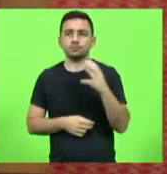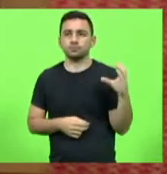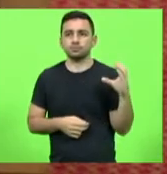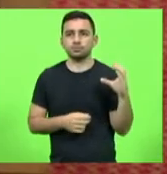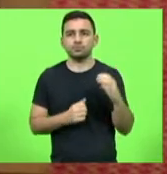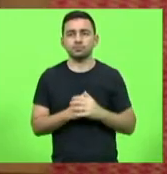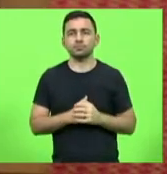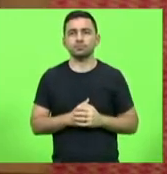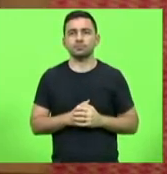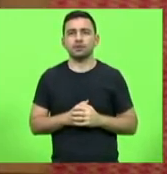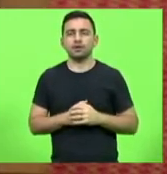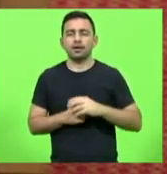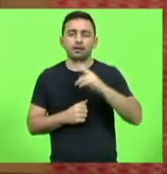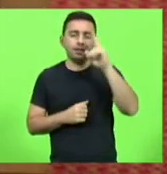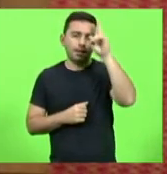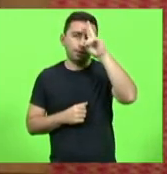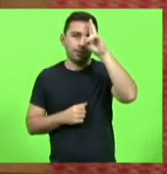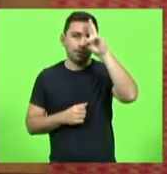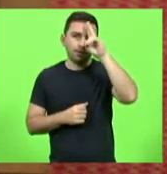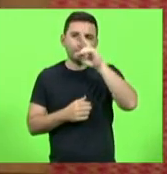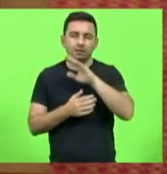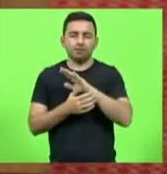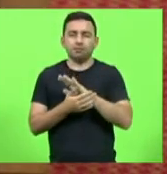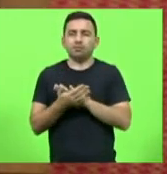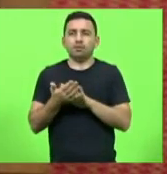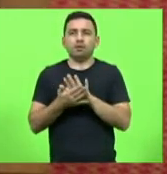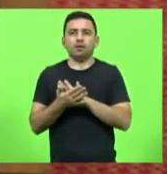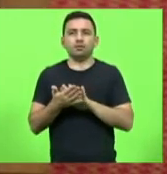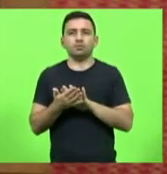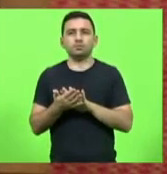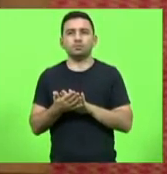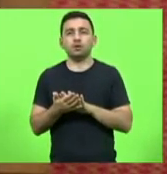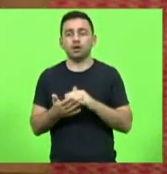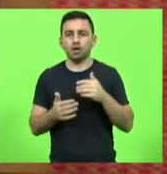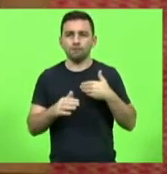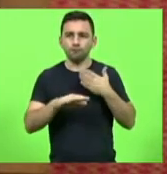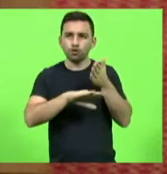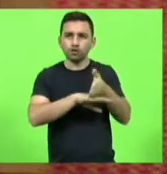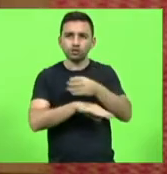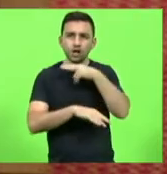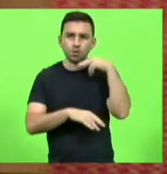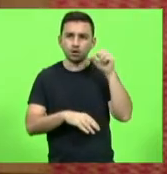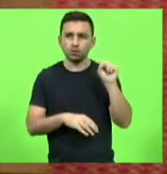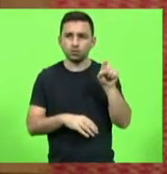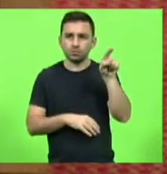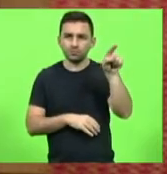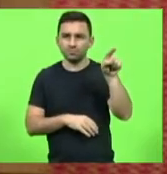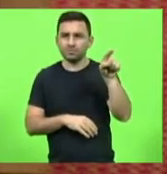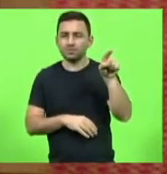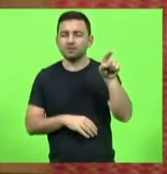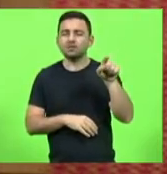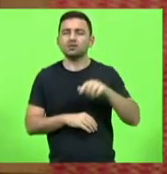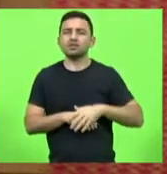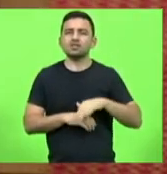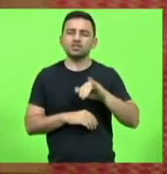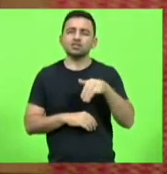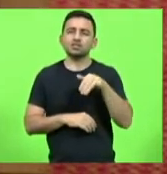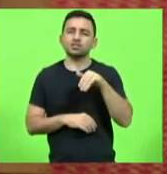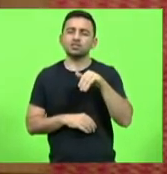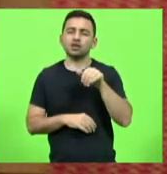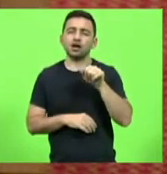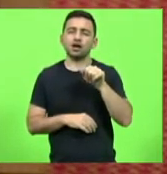não lembrar, deputado Felipe, porque nós estivemos lá em Jaguaruna com o ministro e